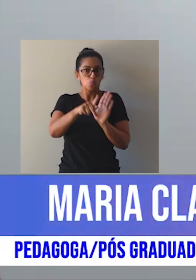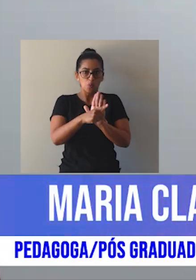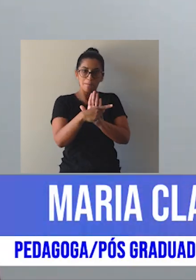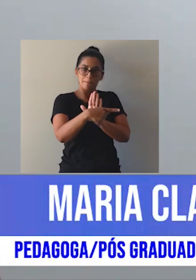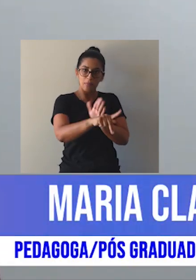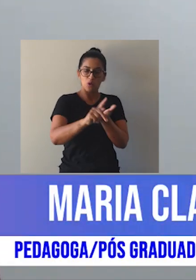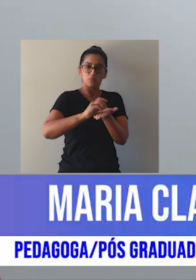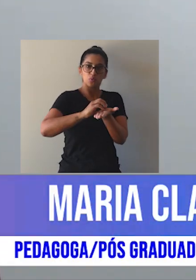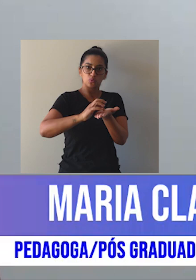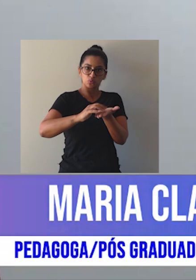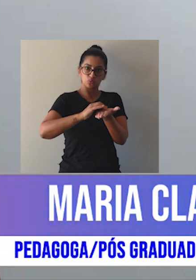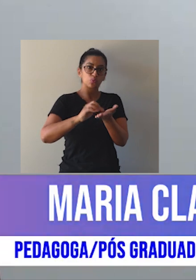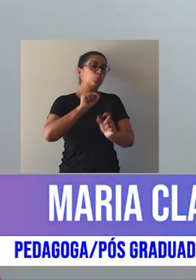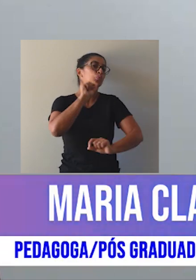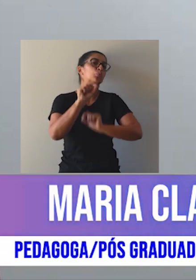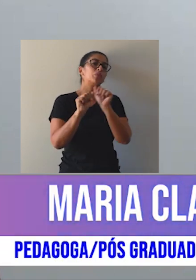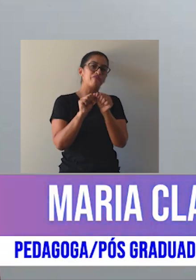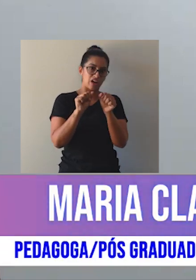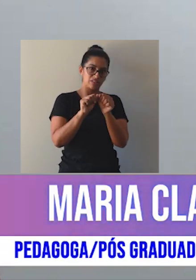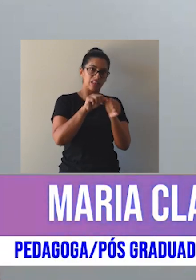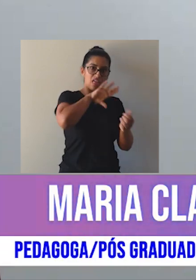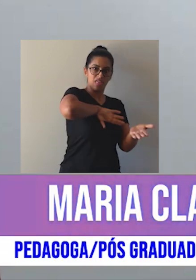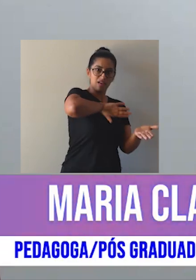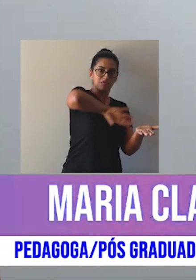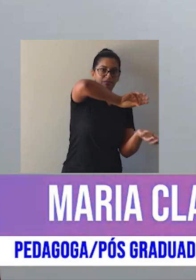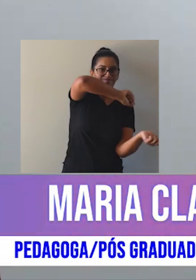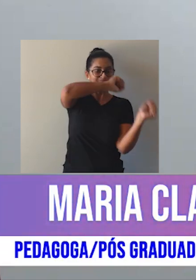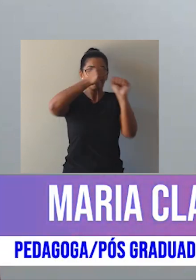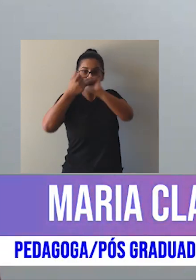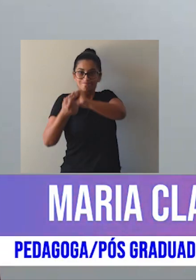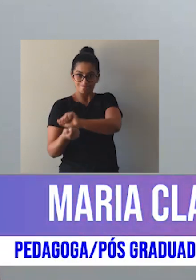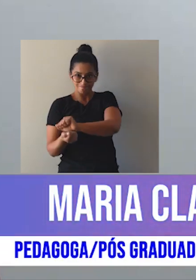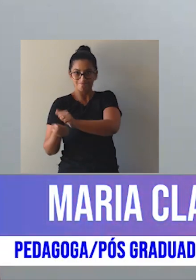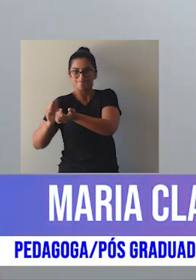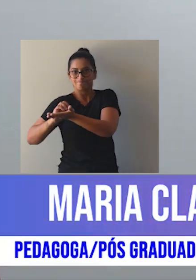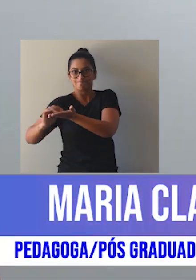faz a transcrição dos livros didáticos em Braille e a